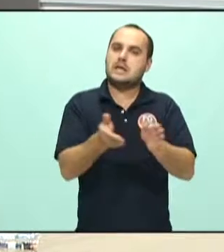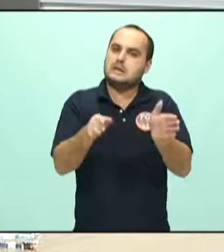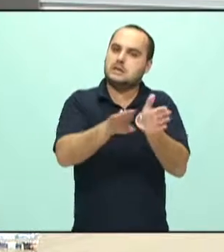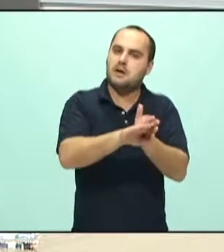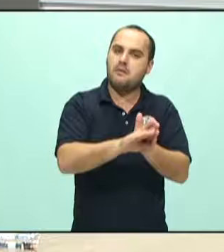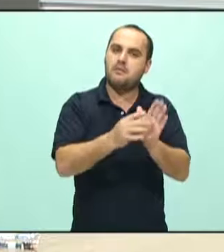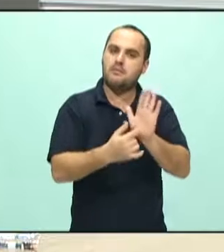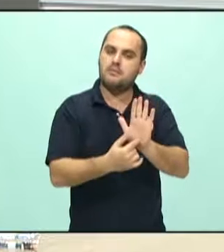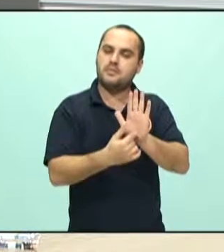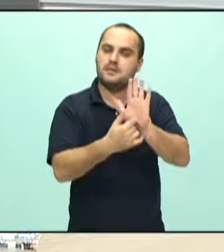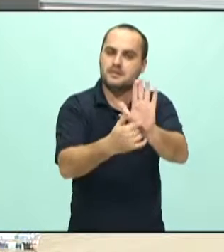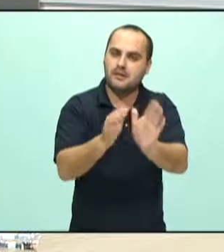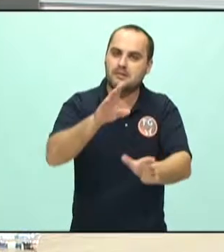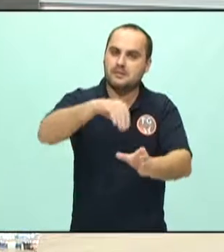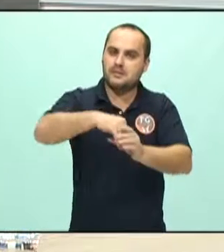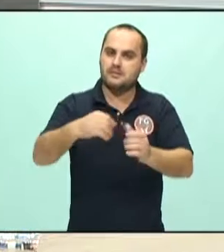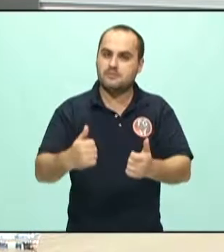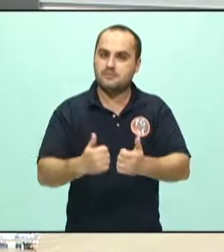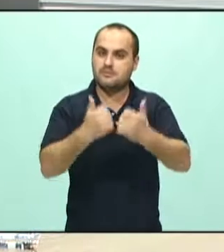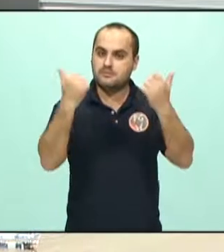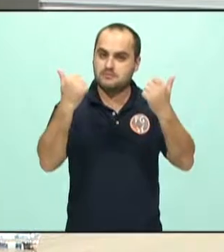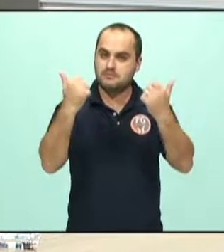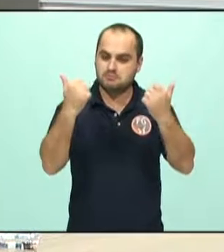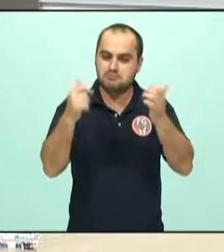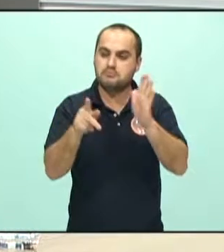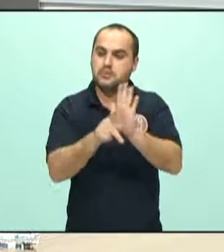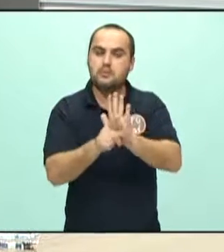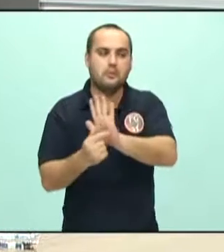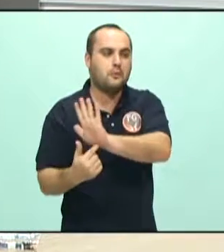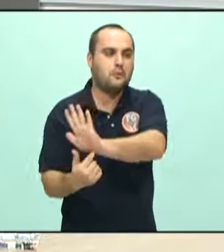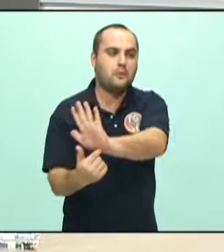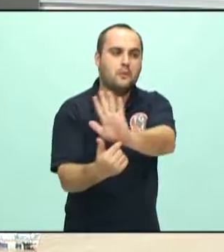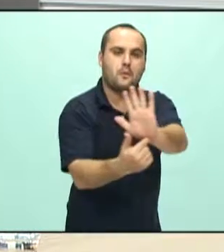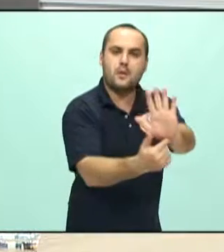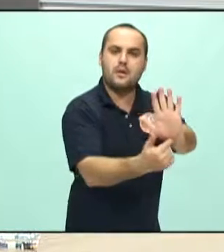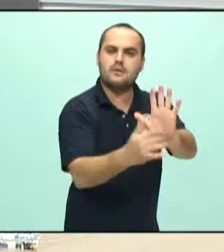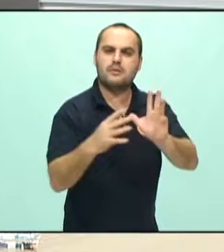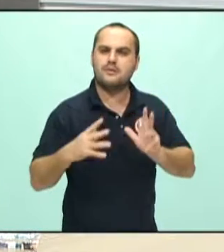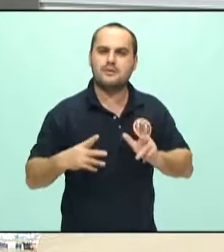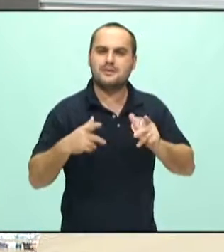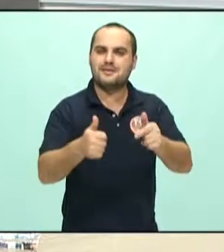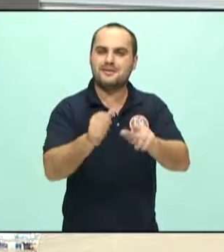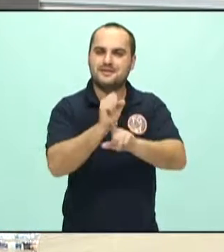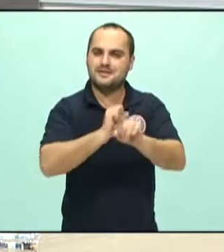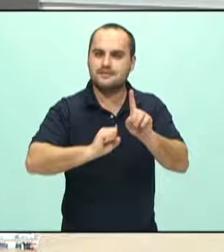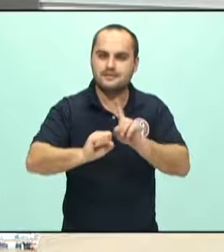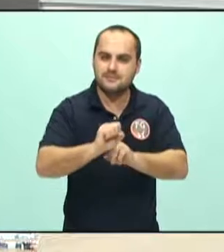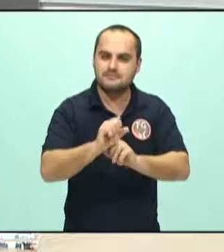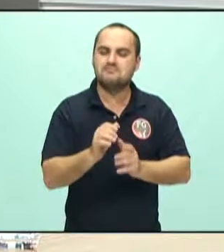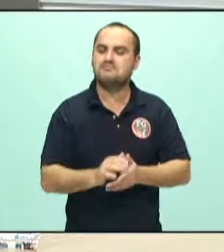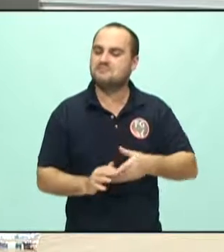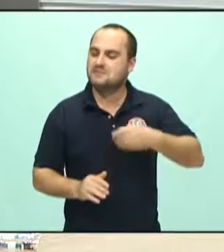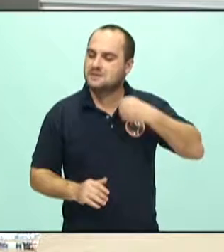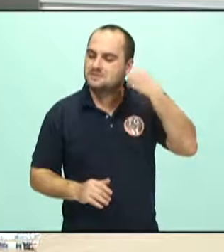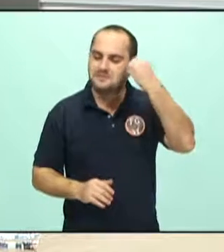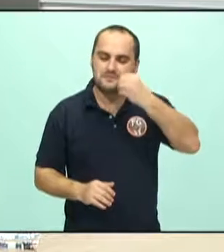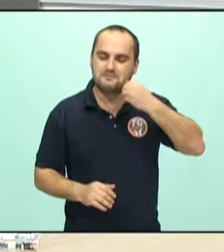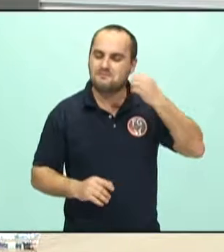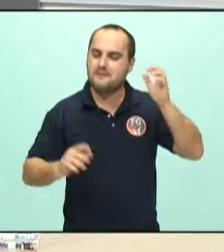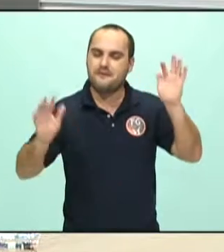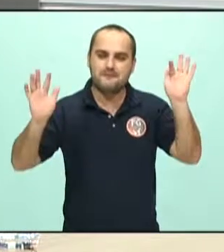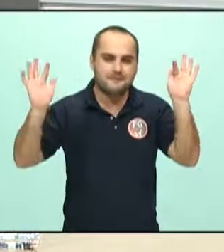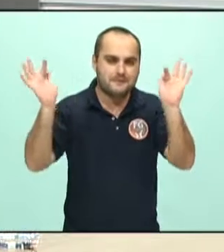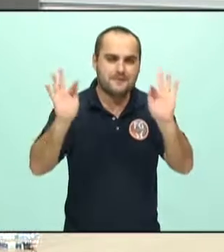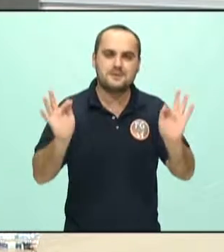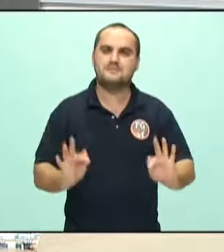modificar e transformar a sua sociedade enfim é foi uma experiência muito agradável para nós foi